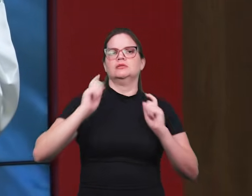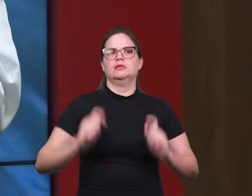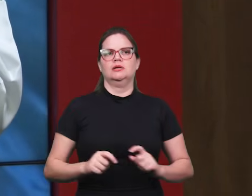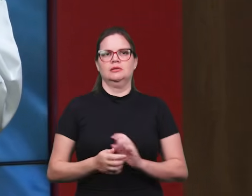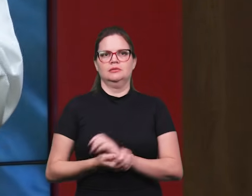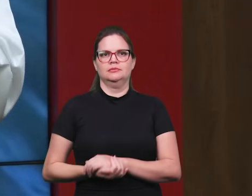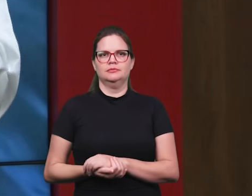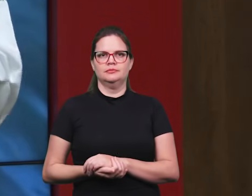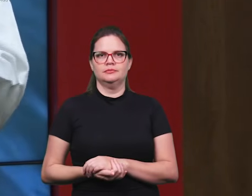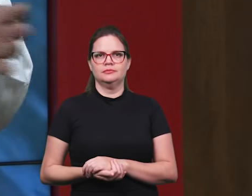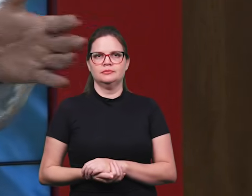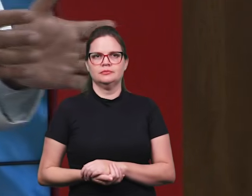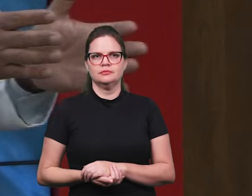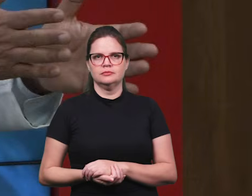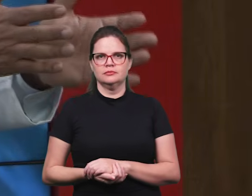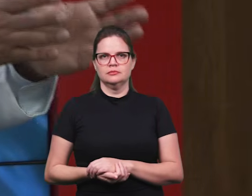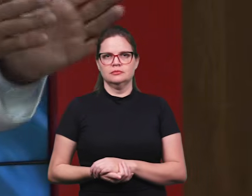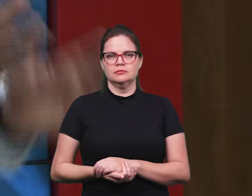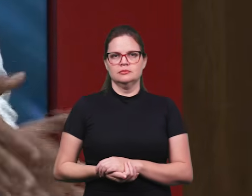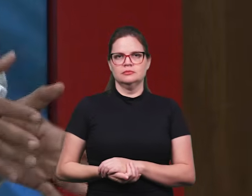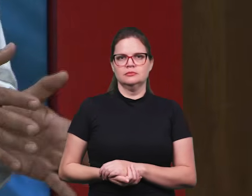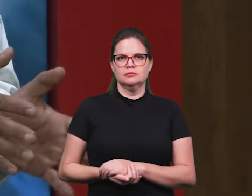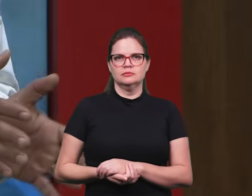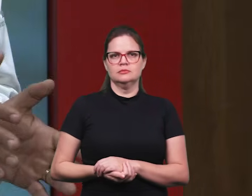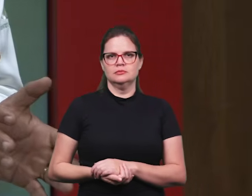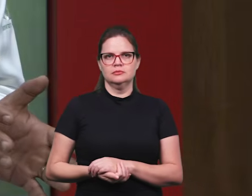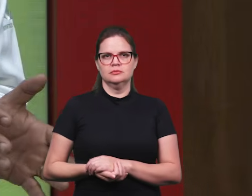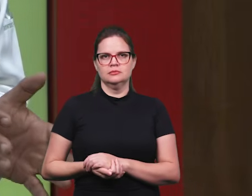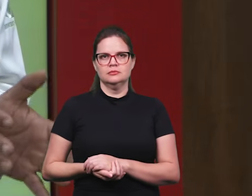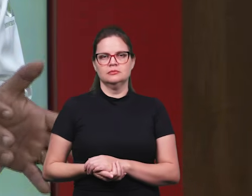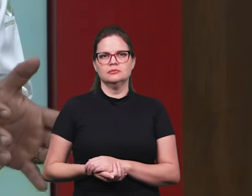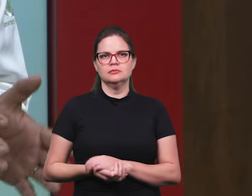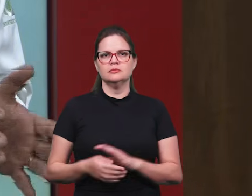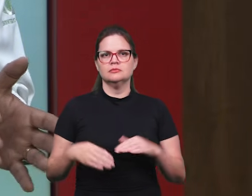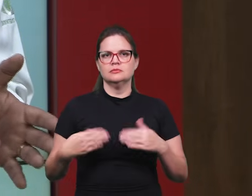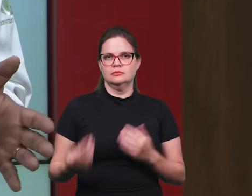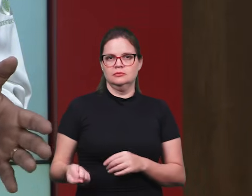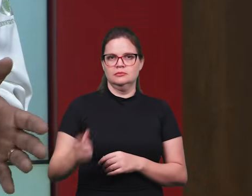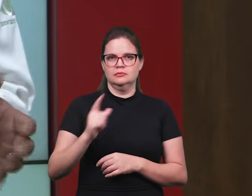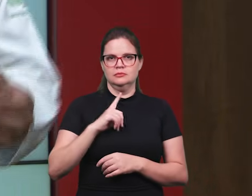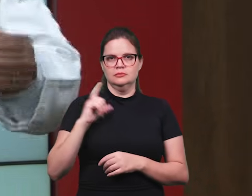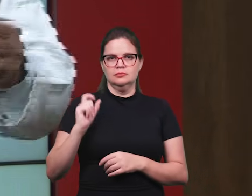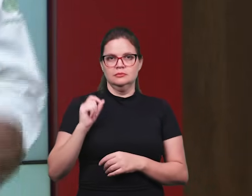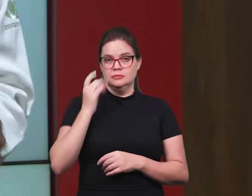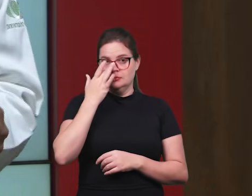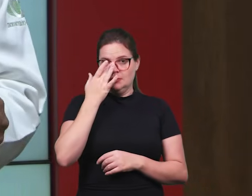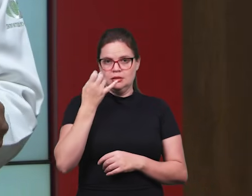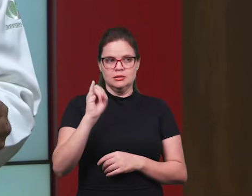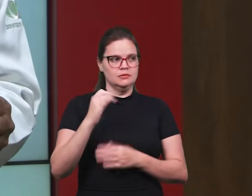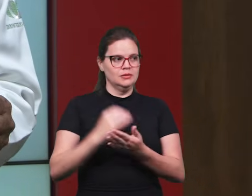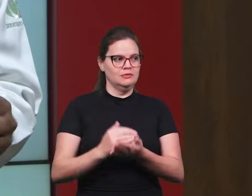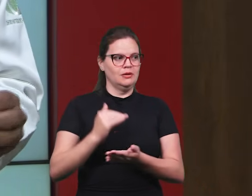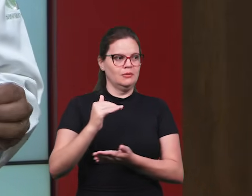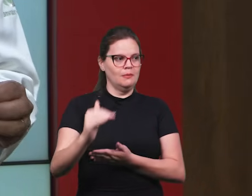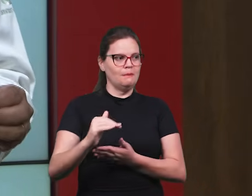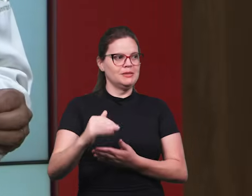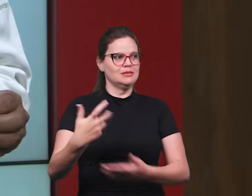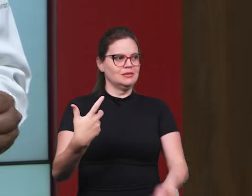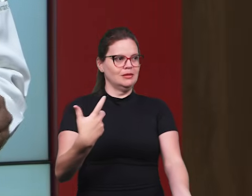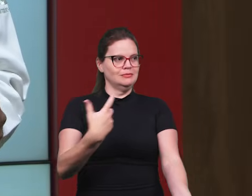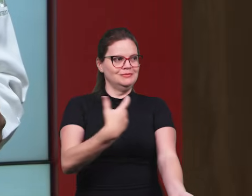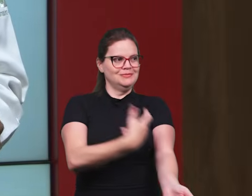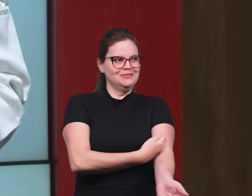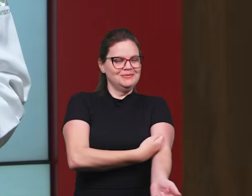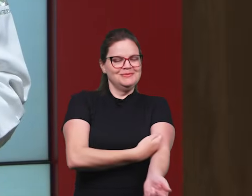como, assim, anestesia você tem a indução, que é muito importante quando você vai começar a anestesia,